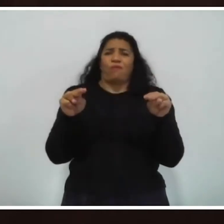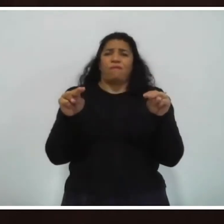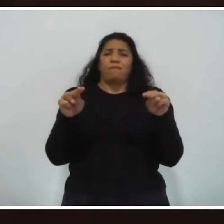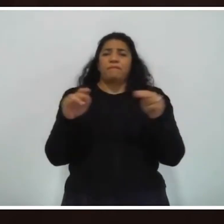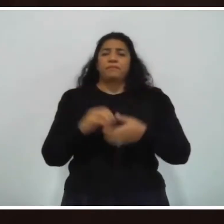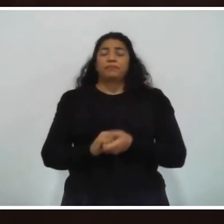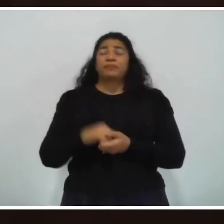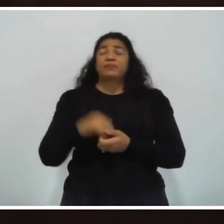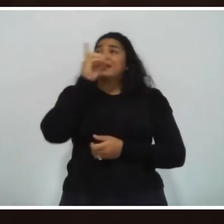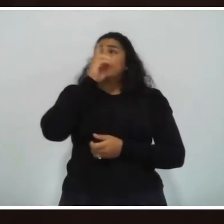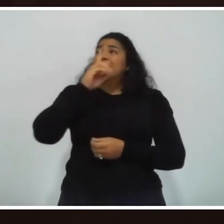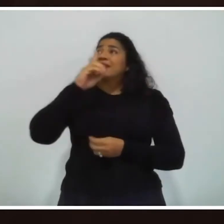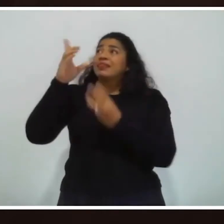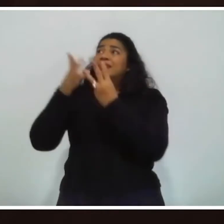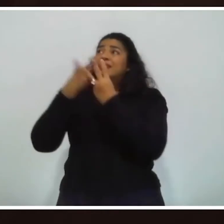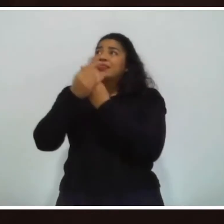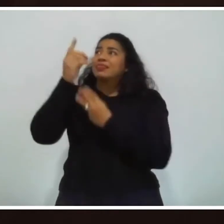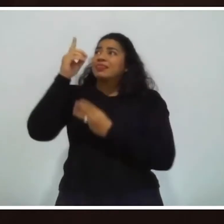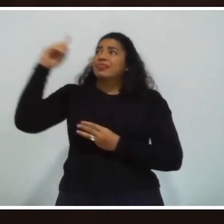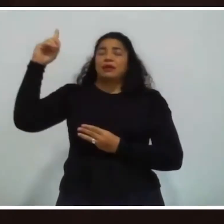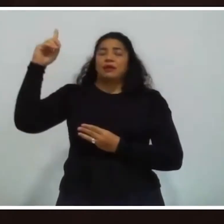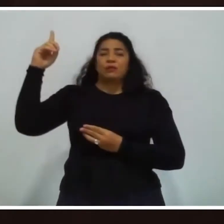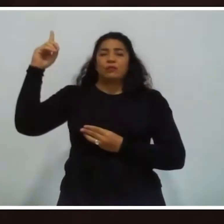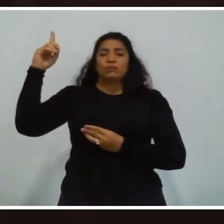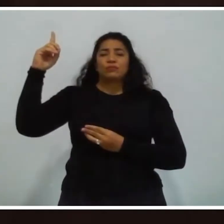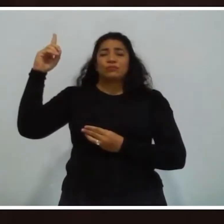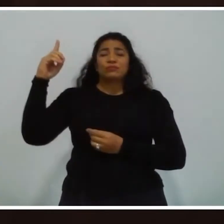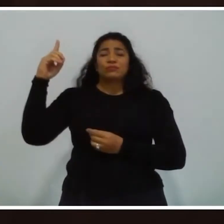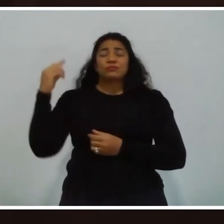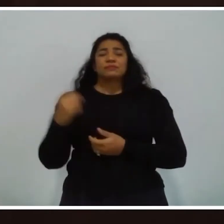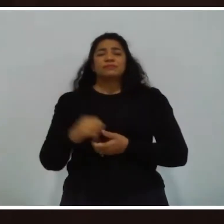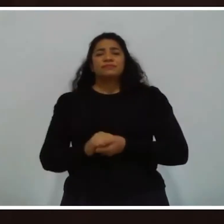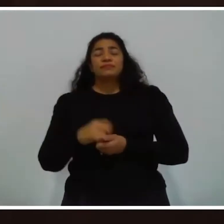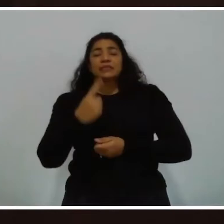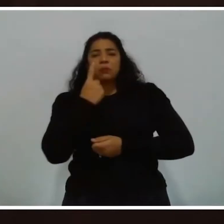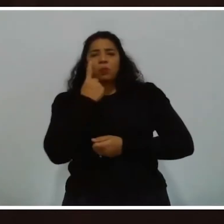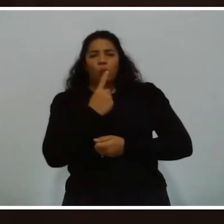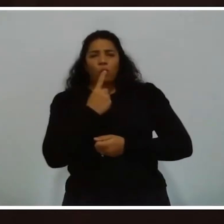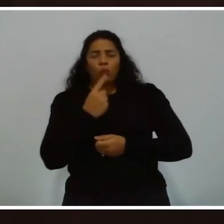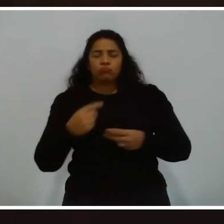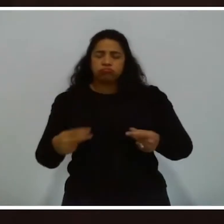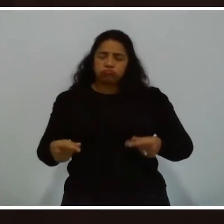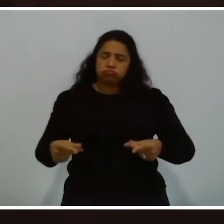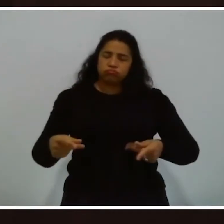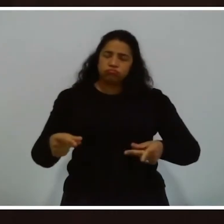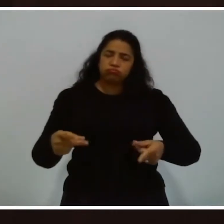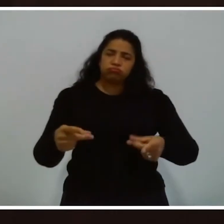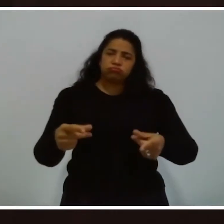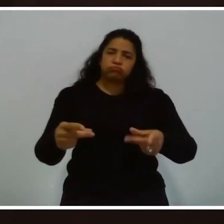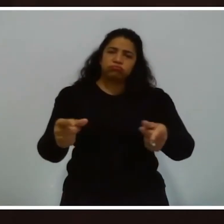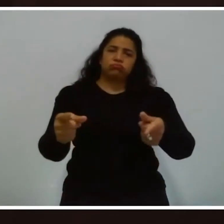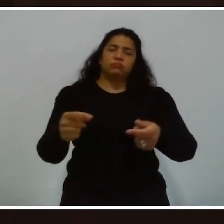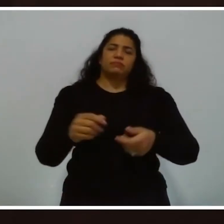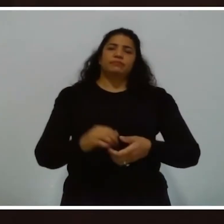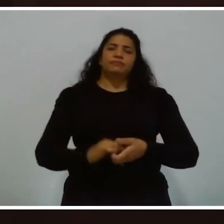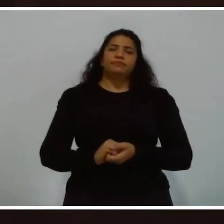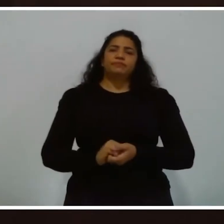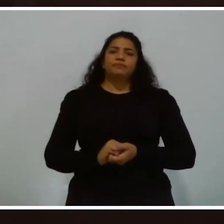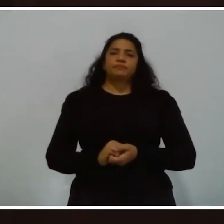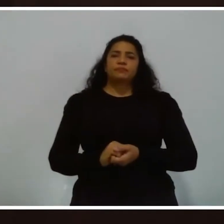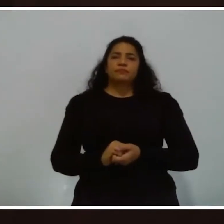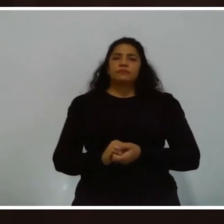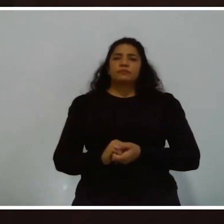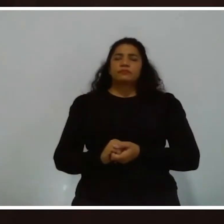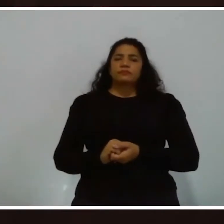coexistindo de eternidade a eternidade. Quer dizer, esse Deus não é quando aparece como Pai num